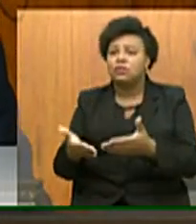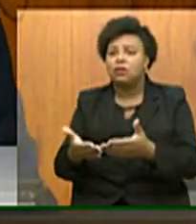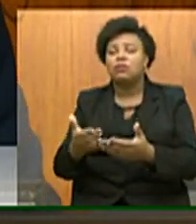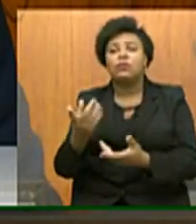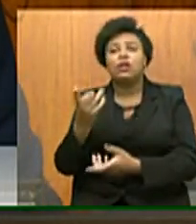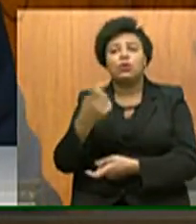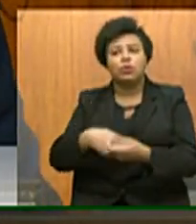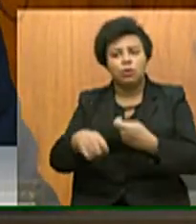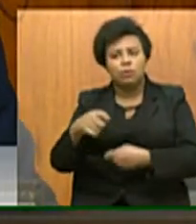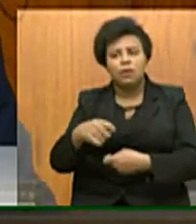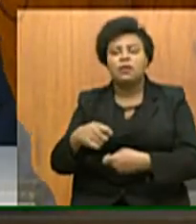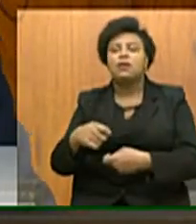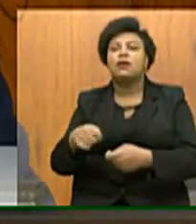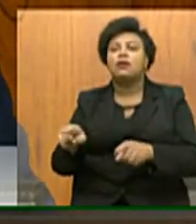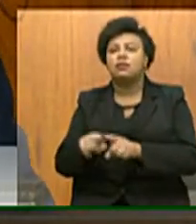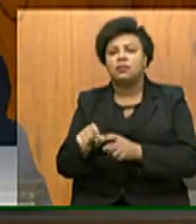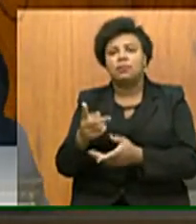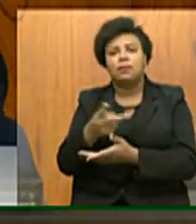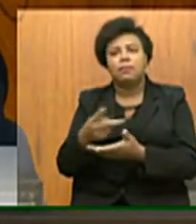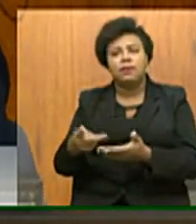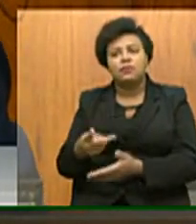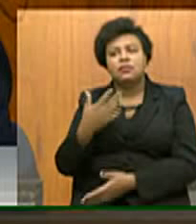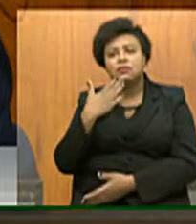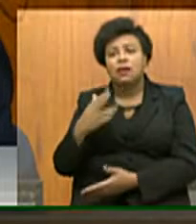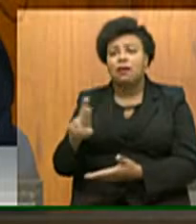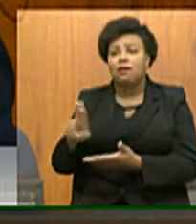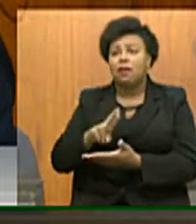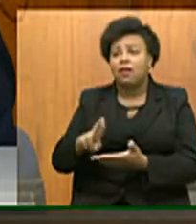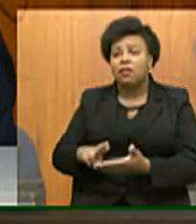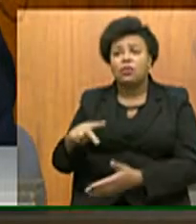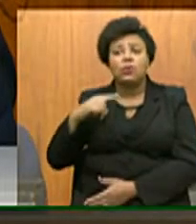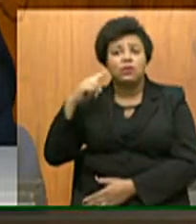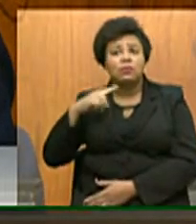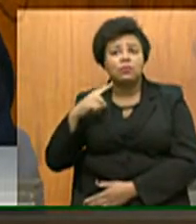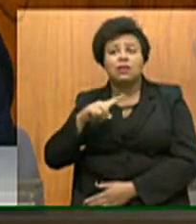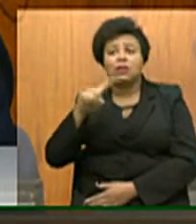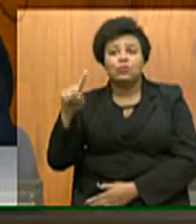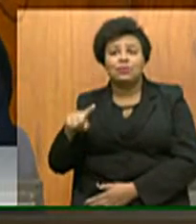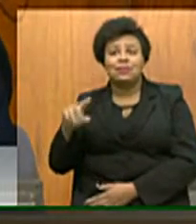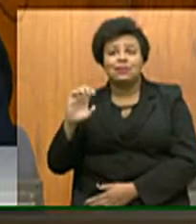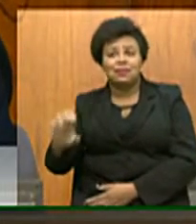Desenvolvimento Sustentável e do Turismo, relator deputado Zé Nunes.